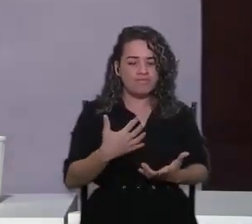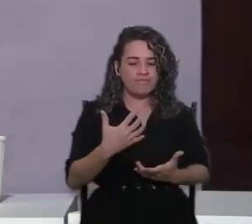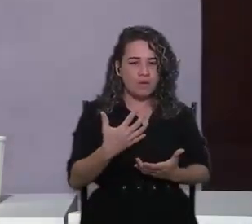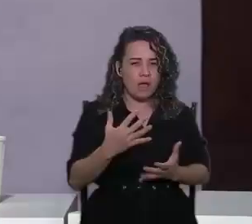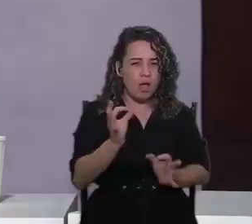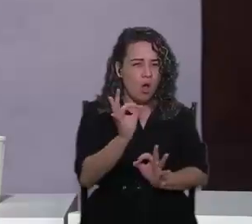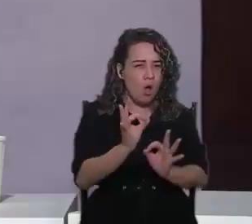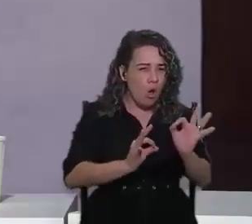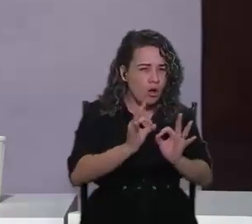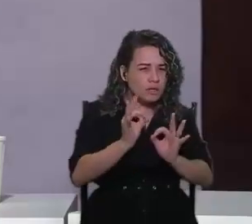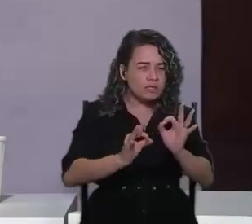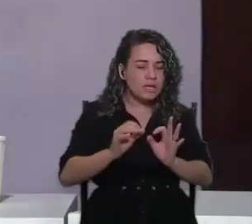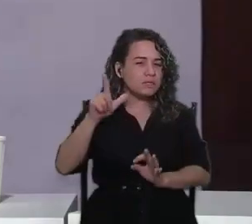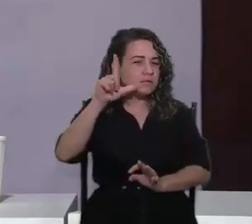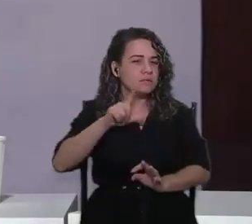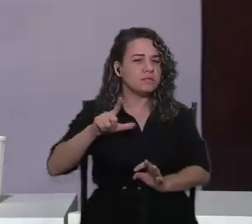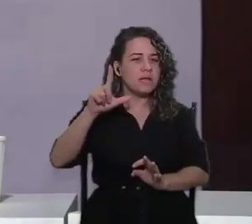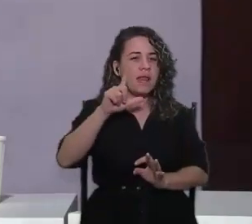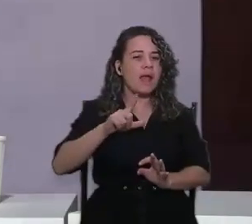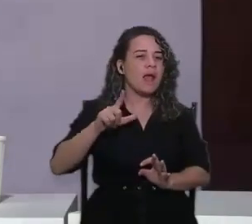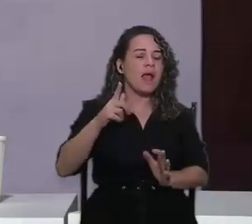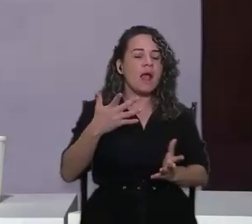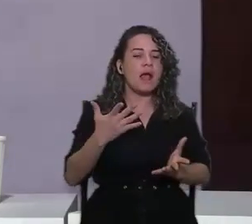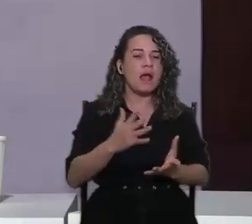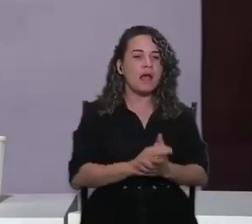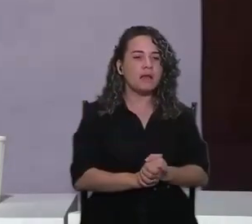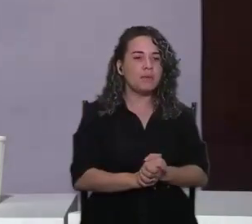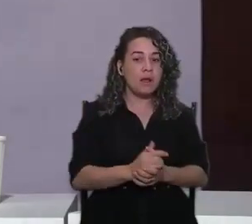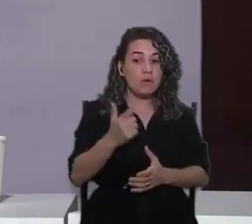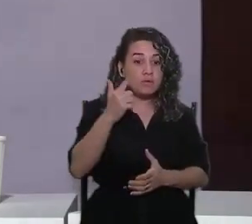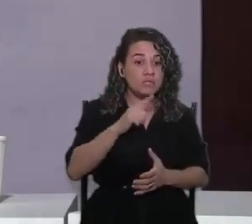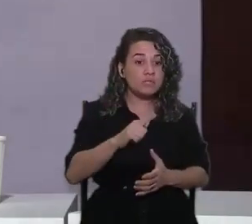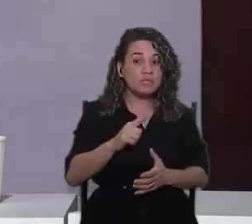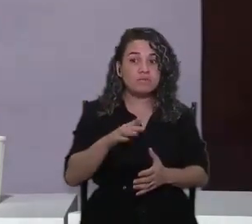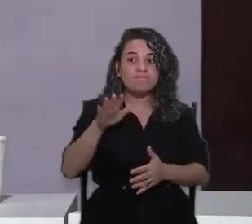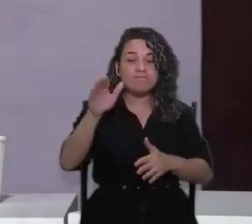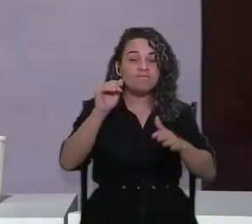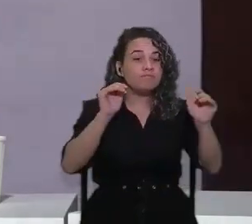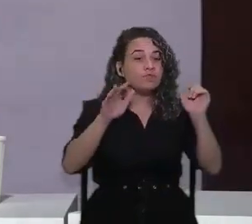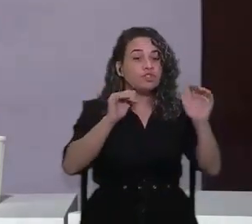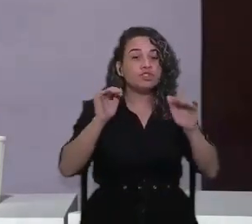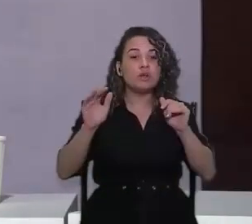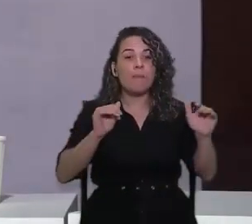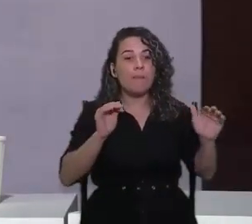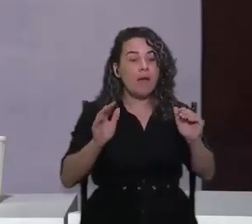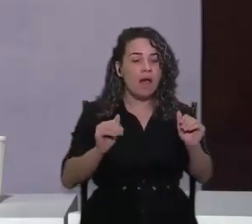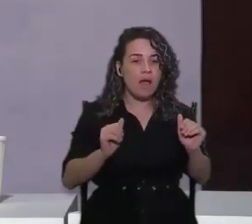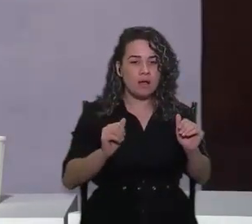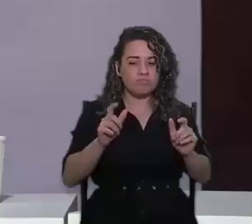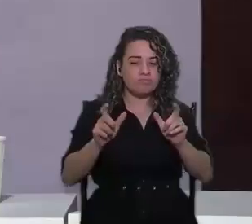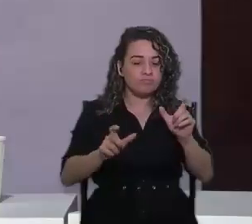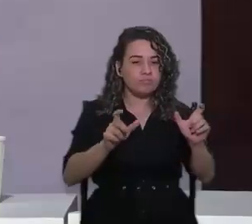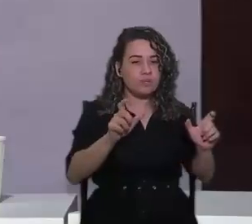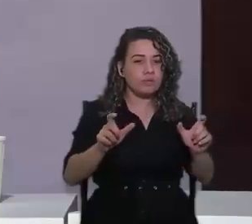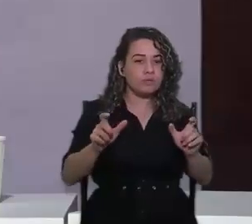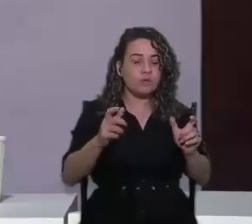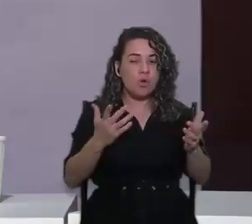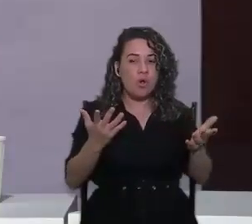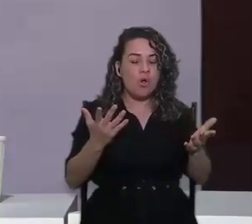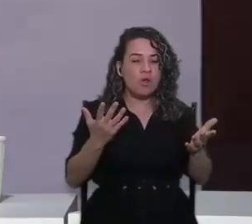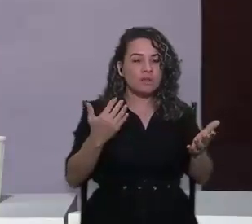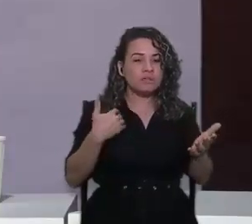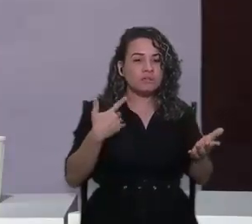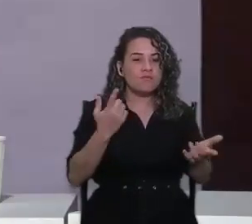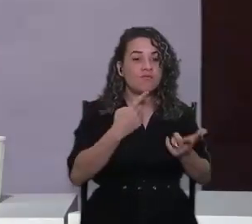essas pessoas para a leitura, ou que a gente consiga enxergá-las nessas leituras, identificá-las nessa leitura, porque a gente